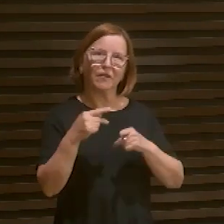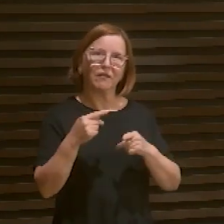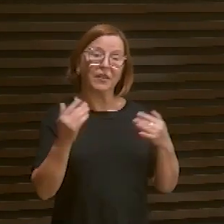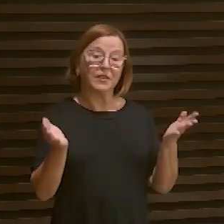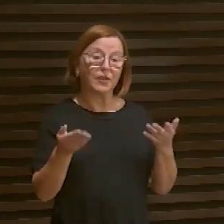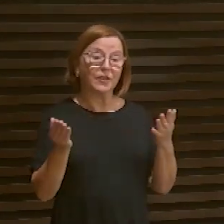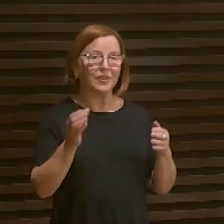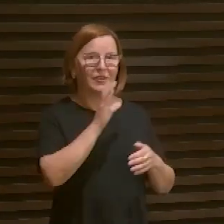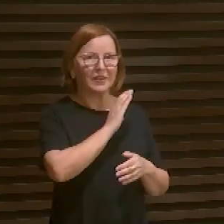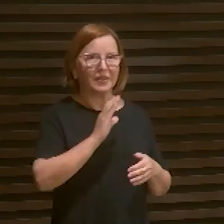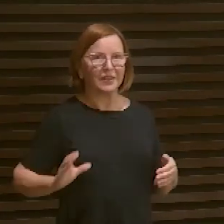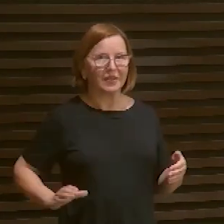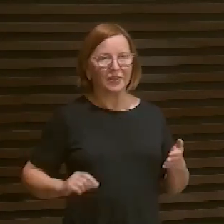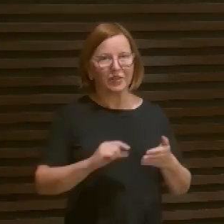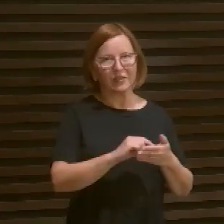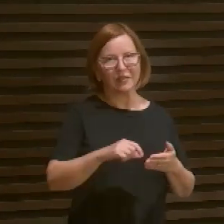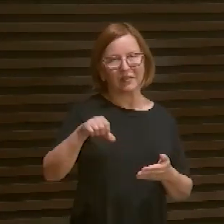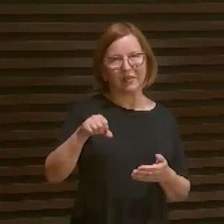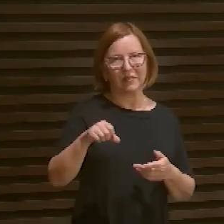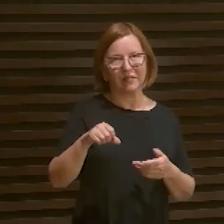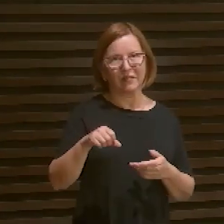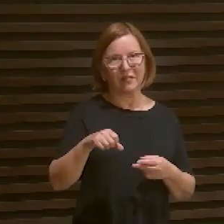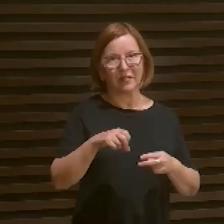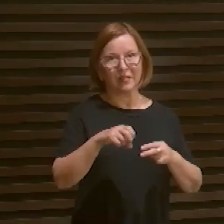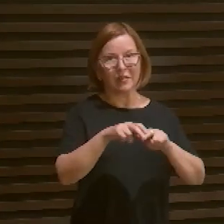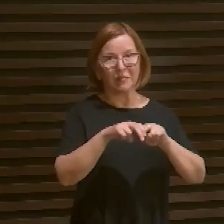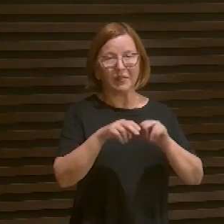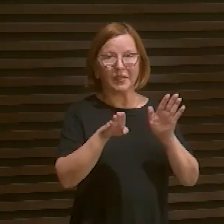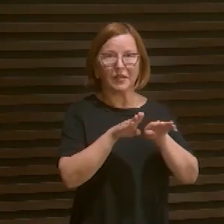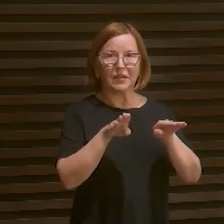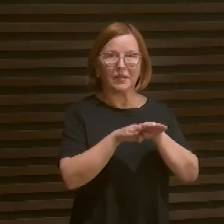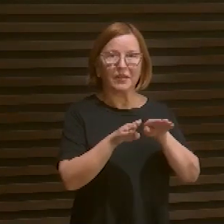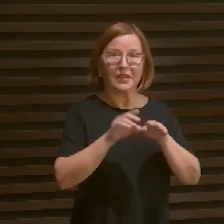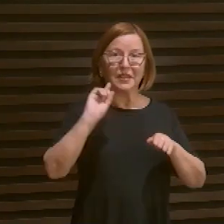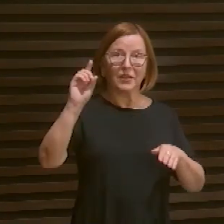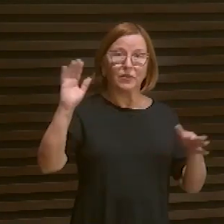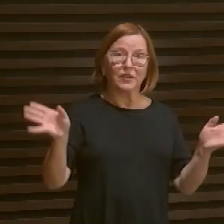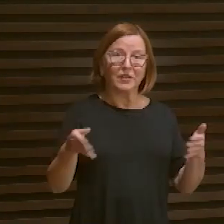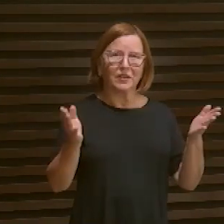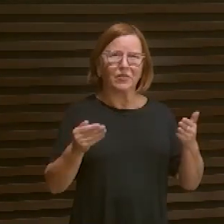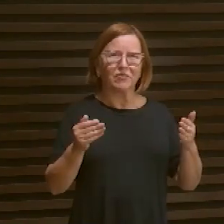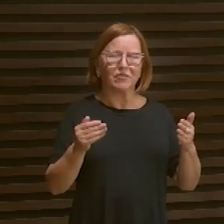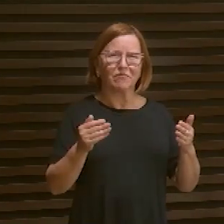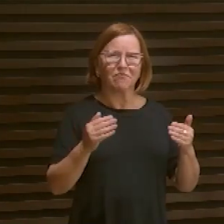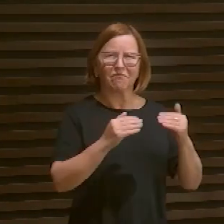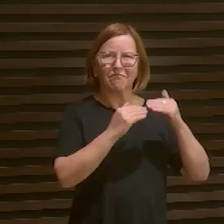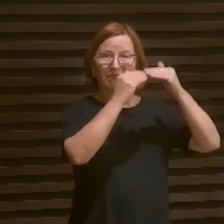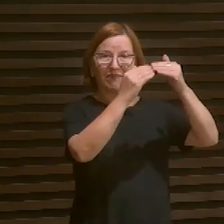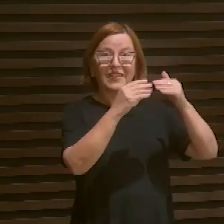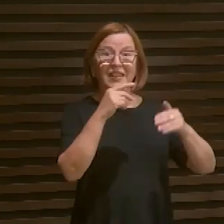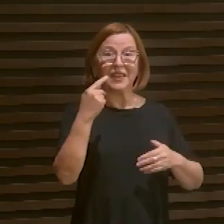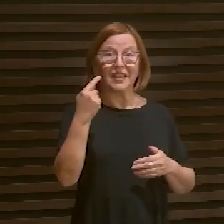ele diz, pelo que também Deus o exaltou sobremaneira, ele deu um nome